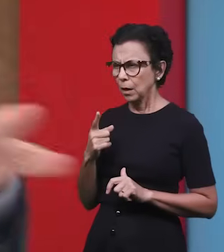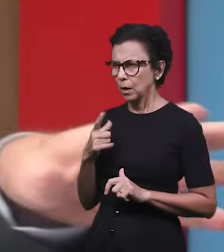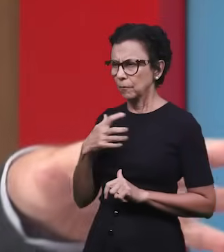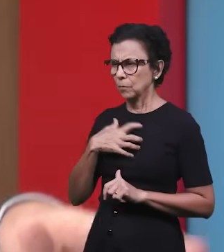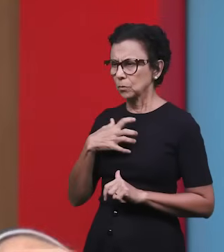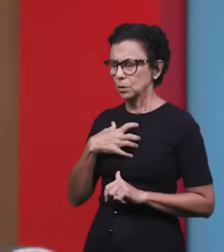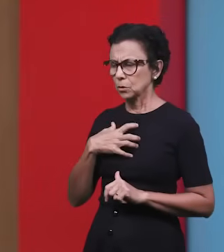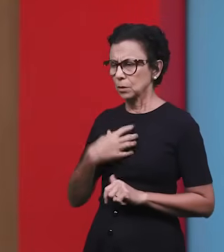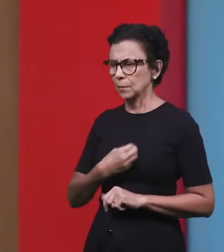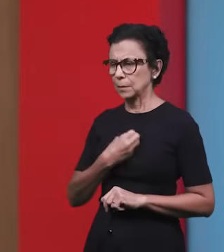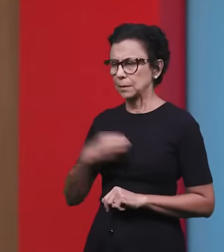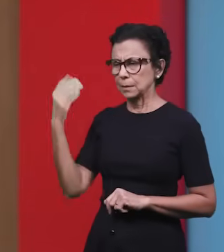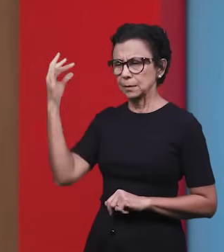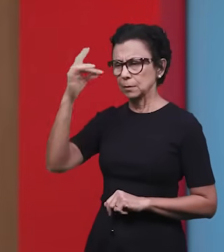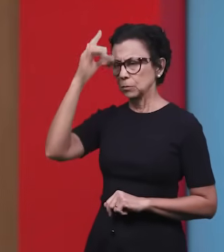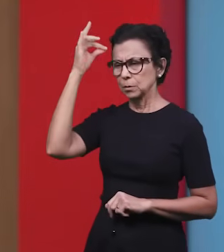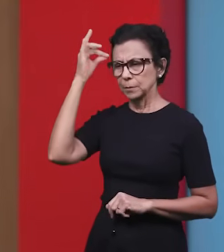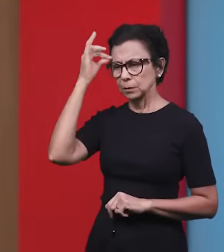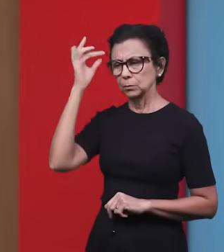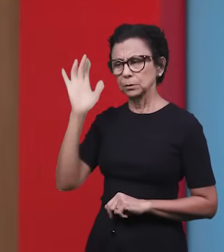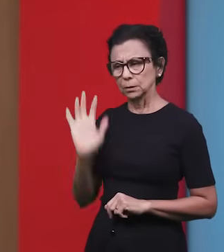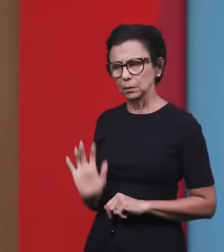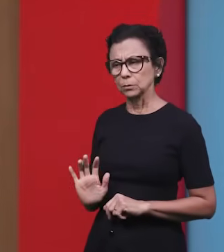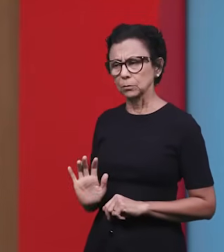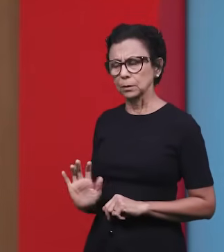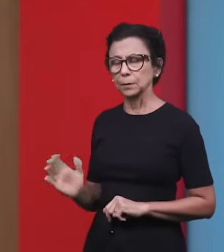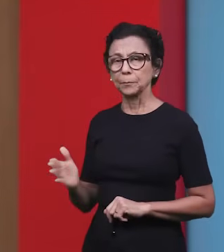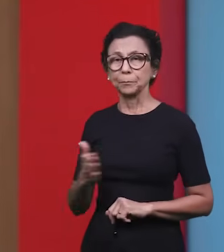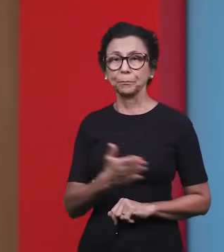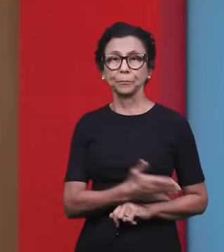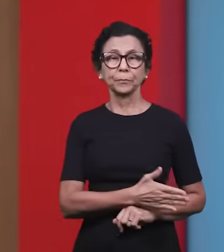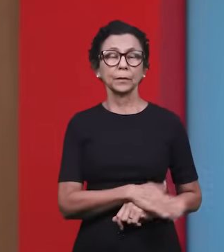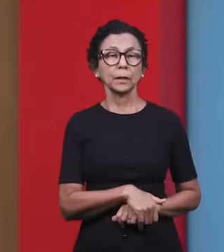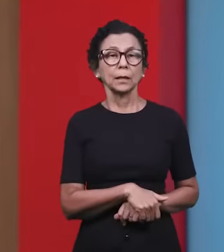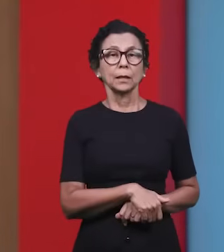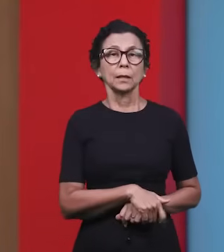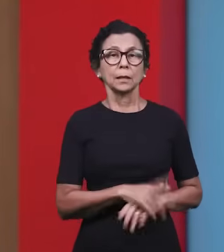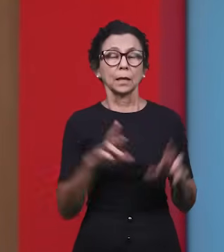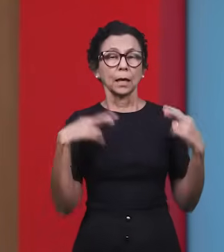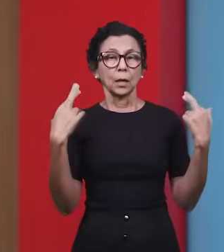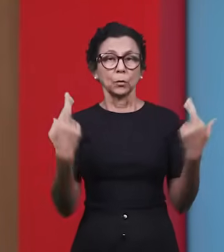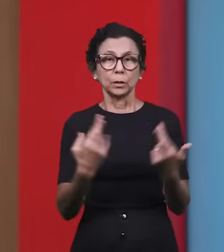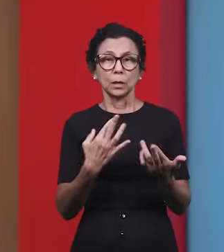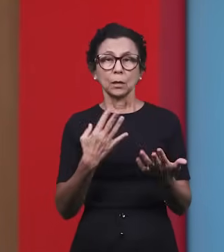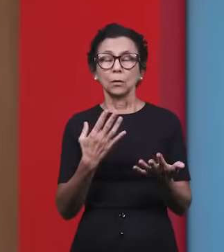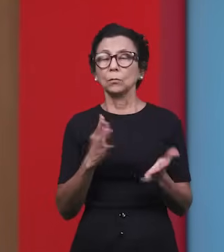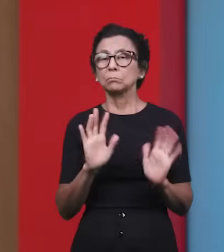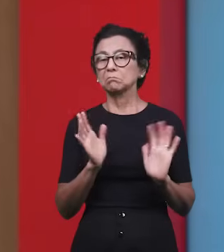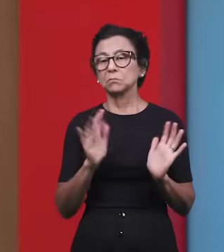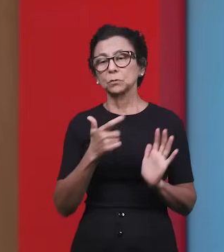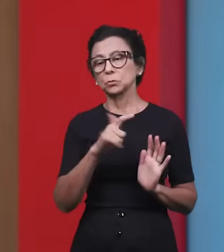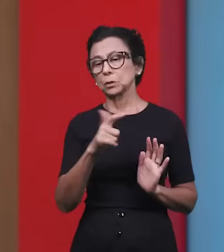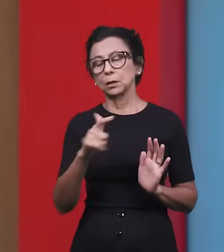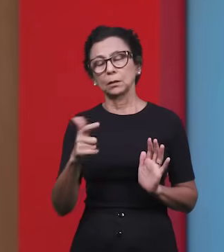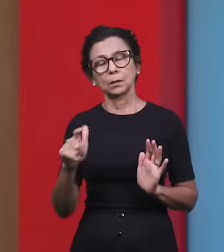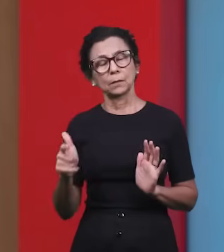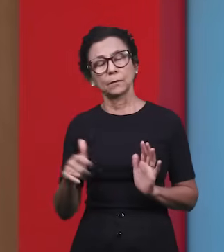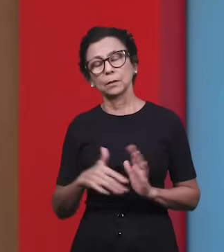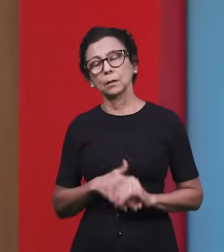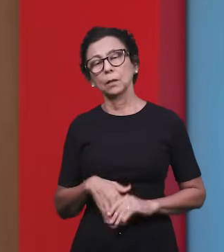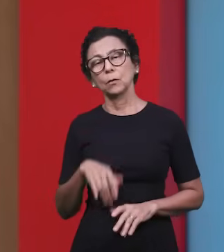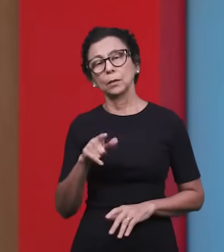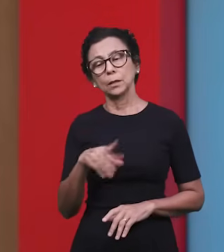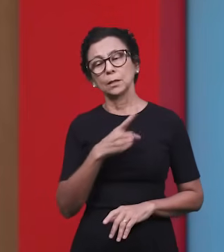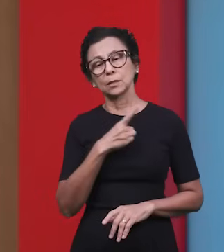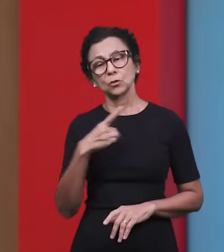feita, e aquele diácono buscou mais da presença de Deus e realmente depois a igreja o respeitou